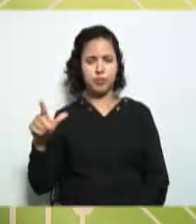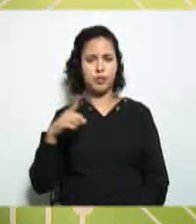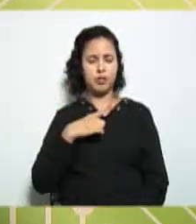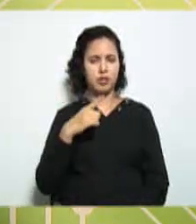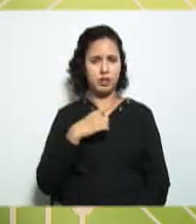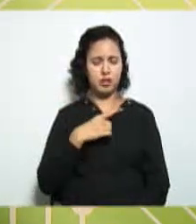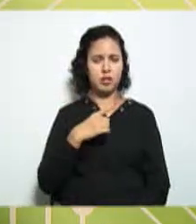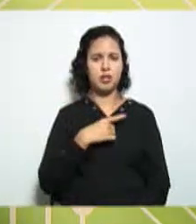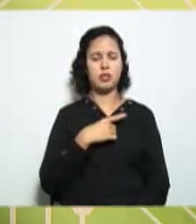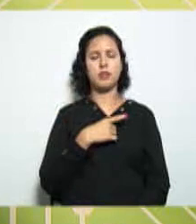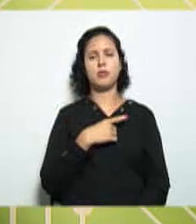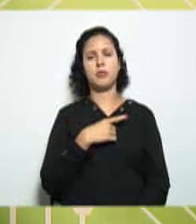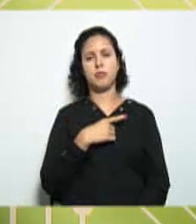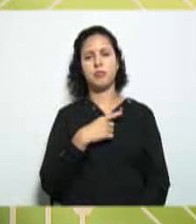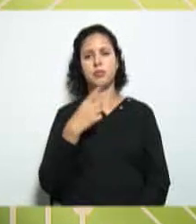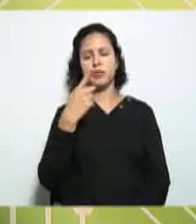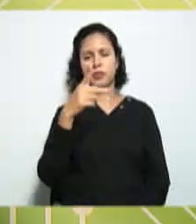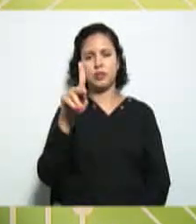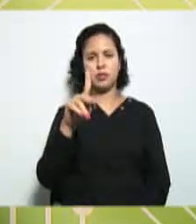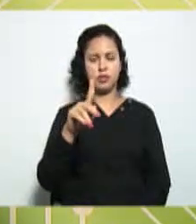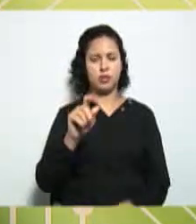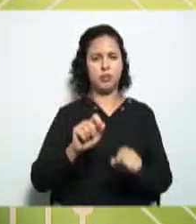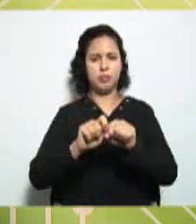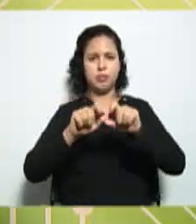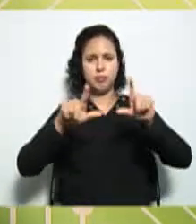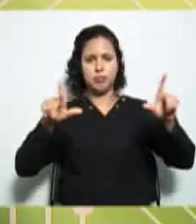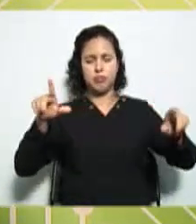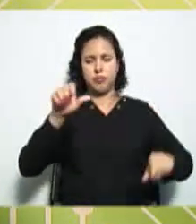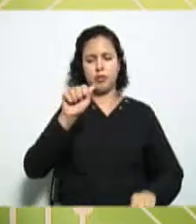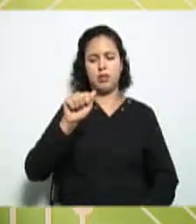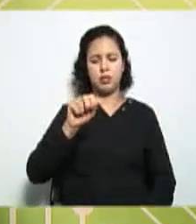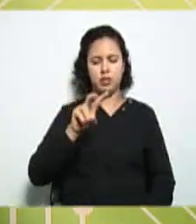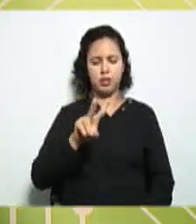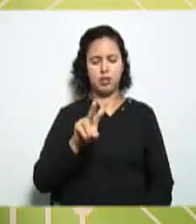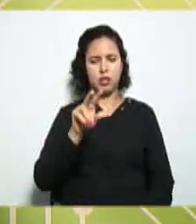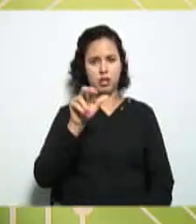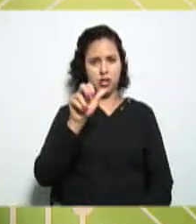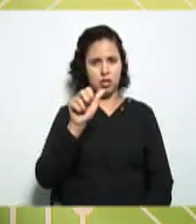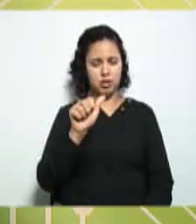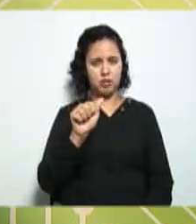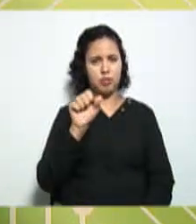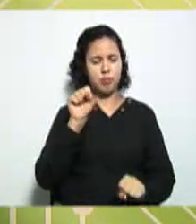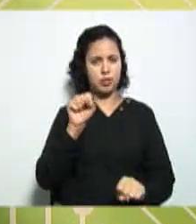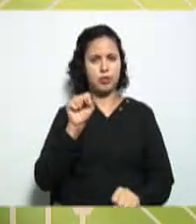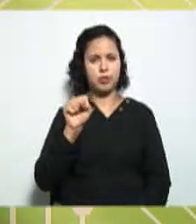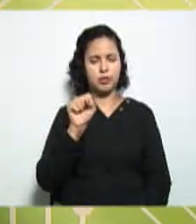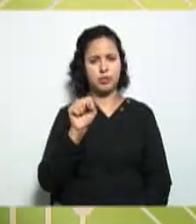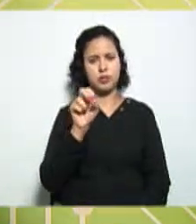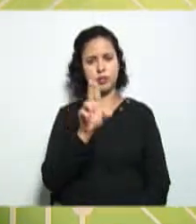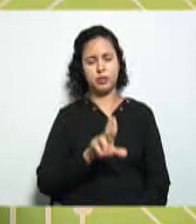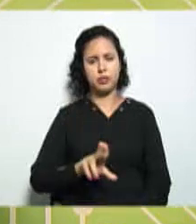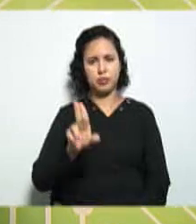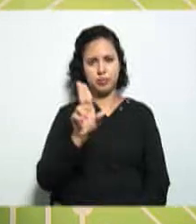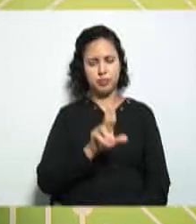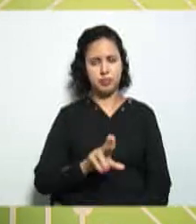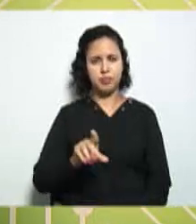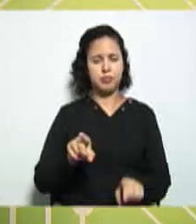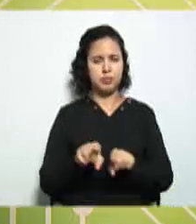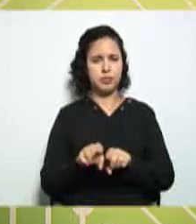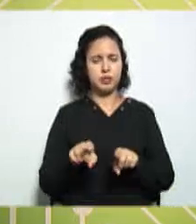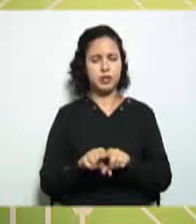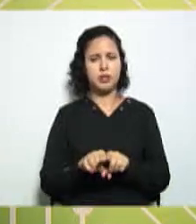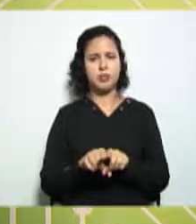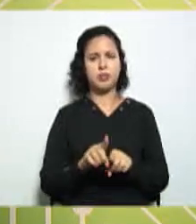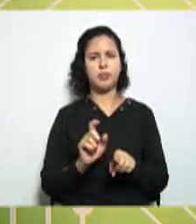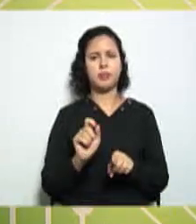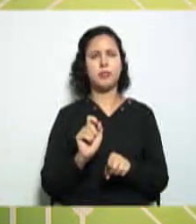lá na sua página, né, da disciplina, para que você possa ter acesso a qualquer momento, a qualquer hora. E aqui nós deixamos para